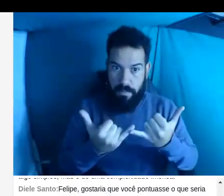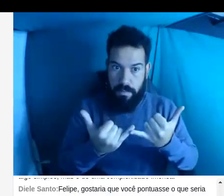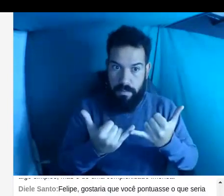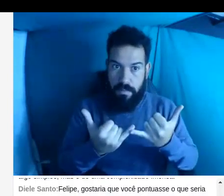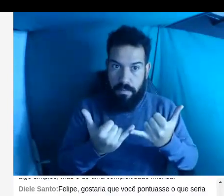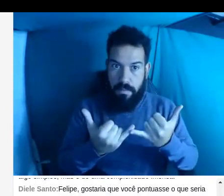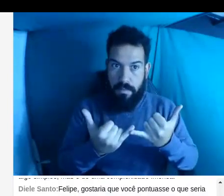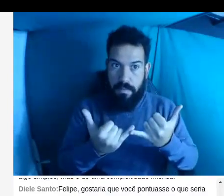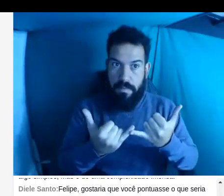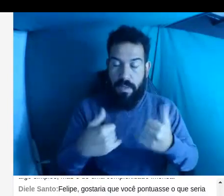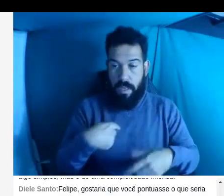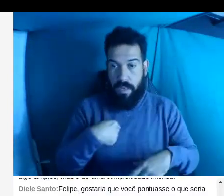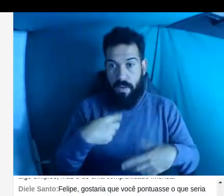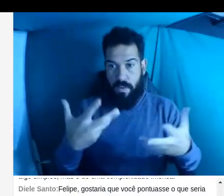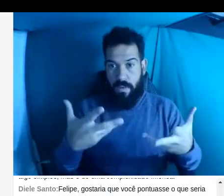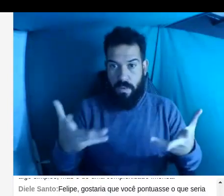hoje